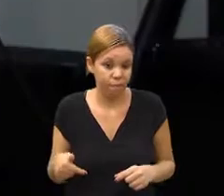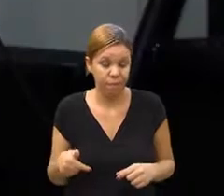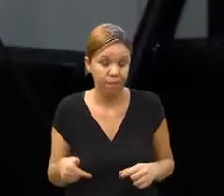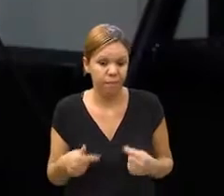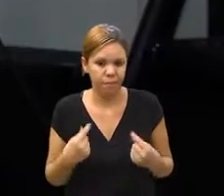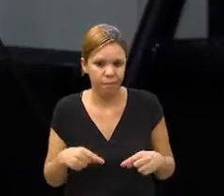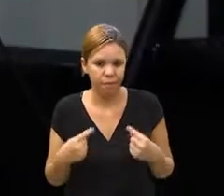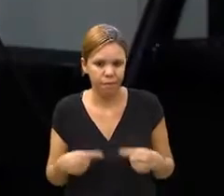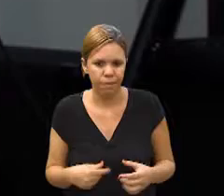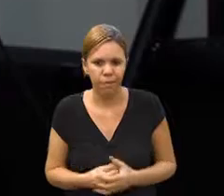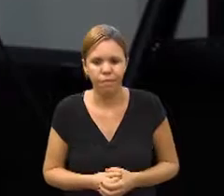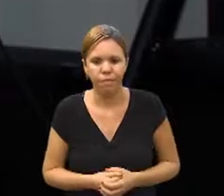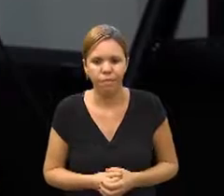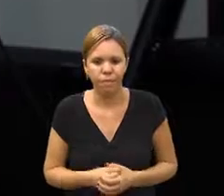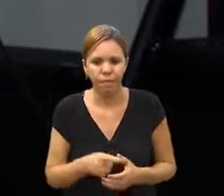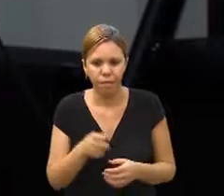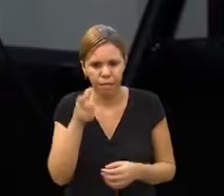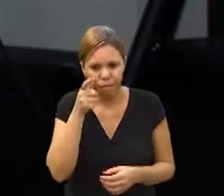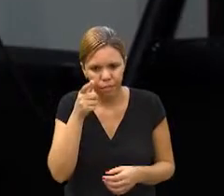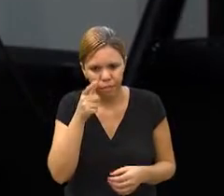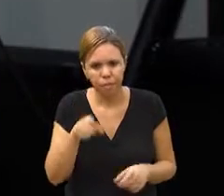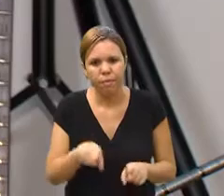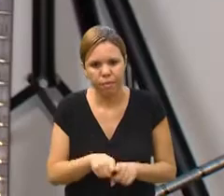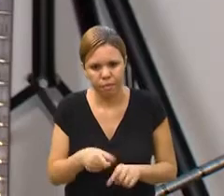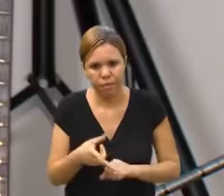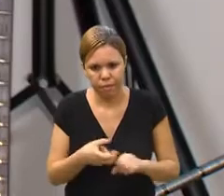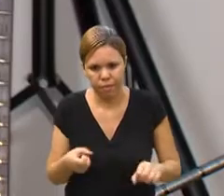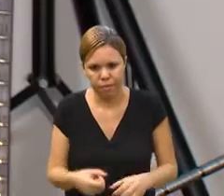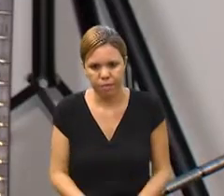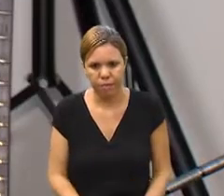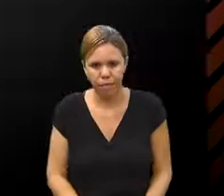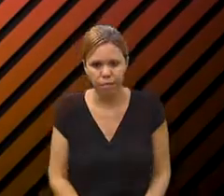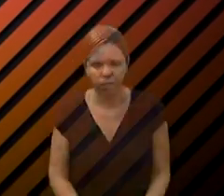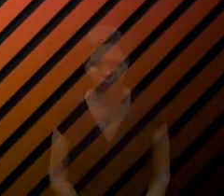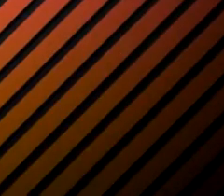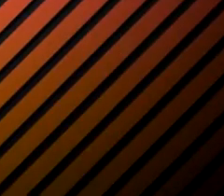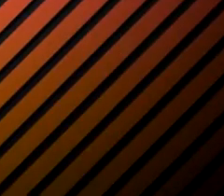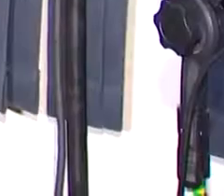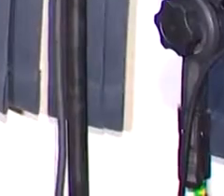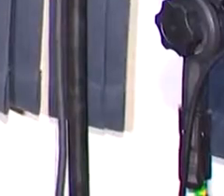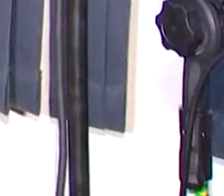7 do In a Minute. Vocês podem ouvir no Spotify também, tá lá. Vai lá.